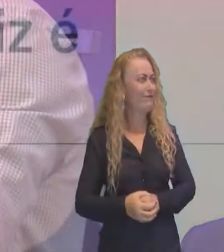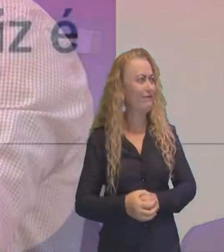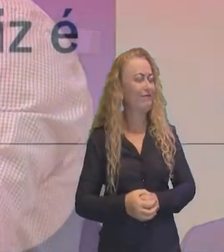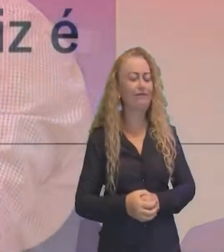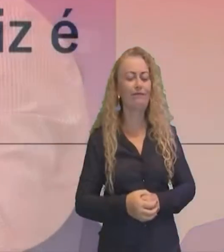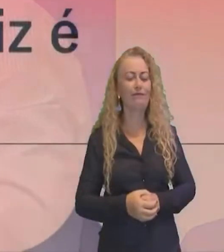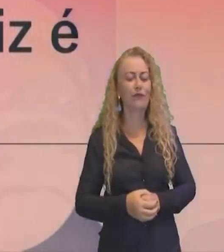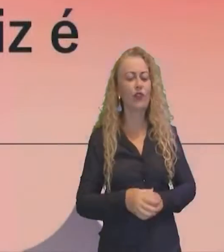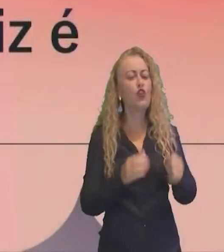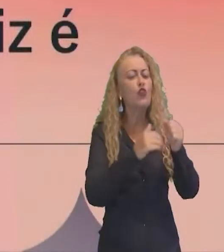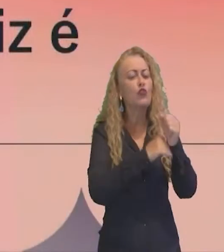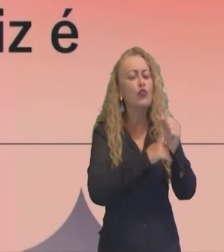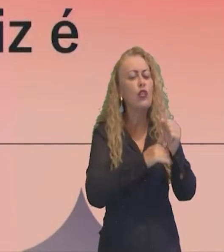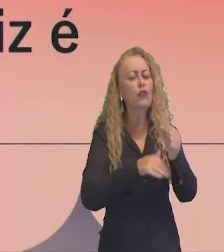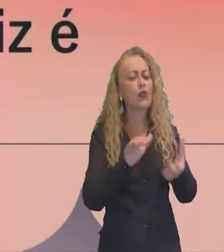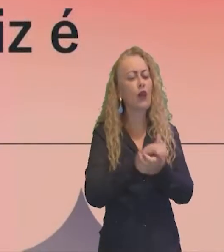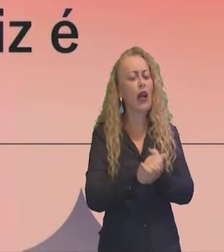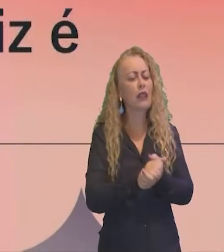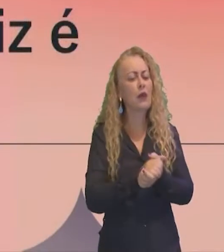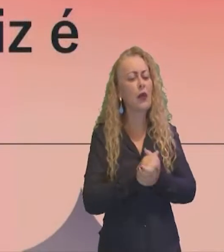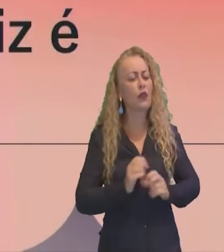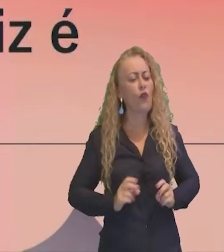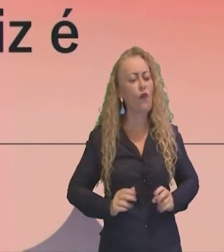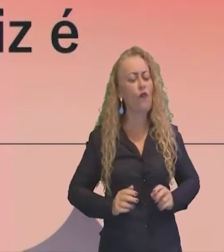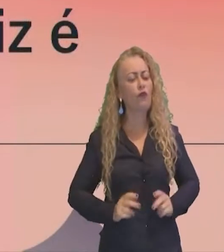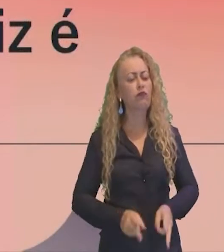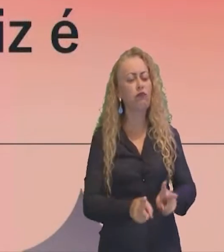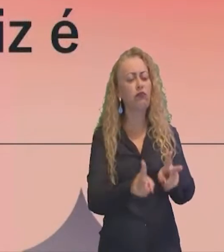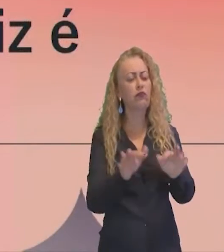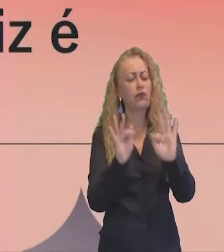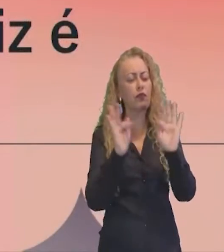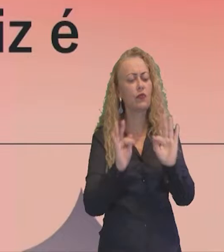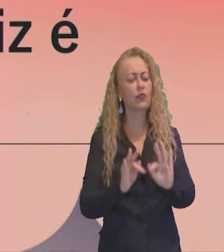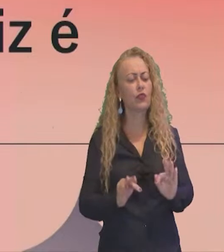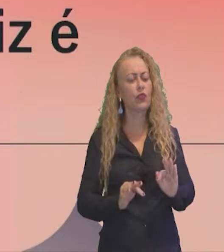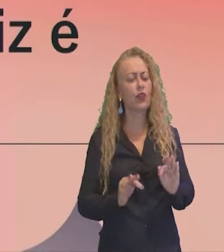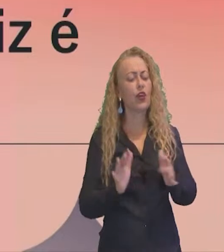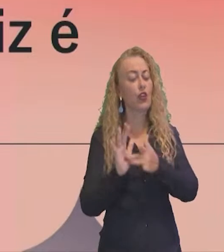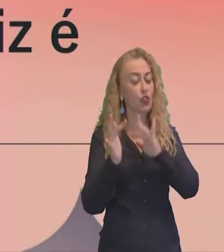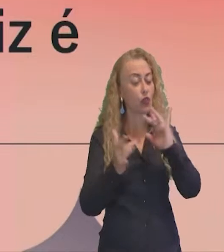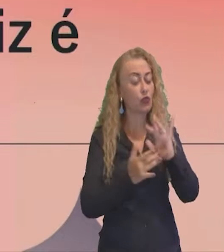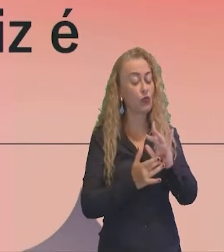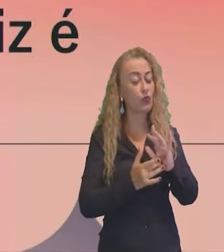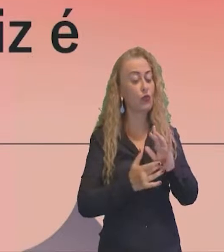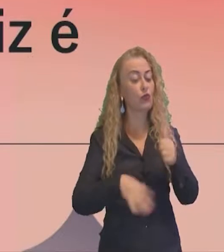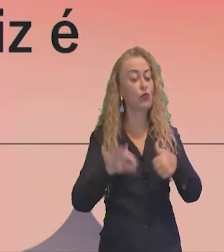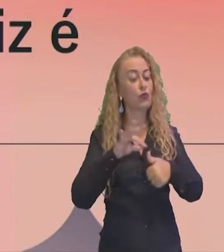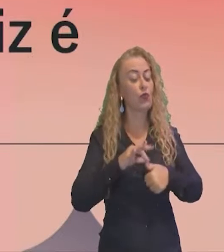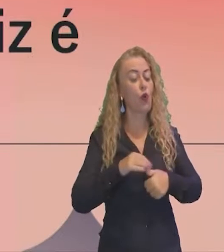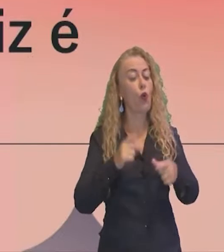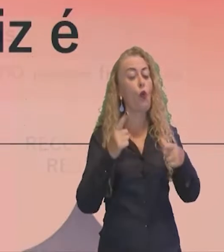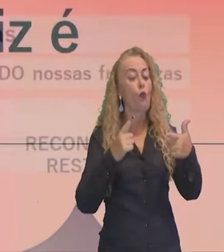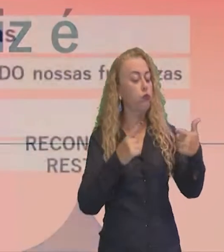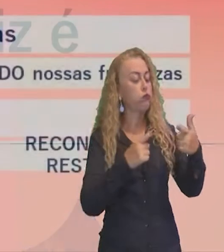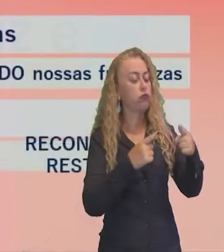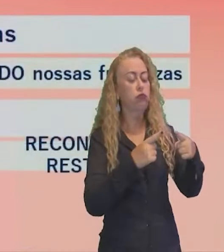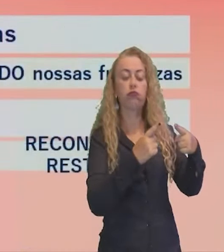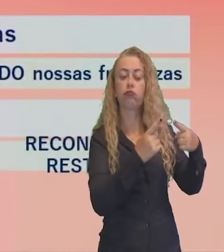segredo de um casamento duradouro e feliz é Jesus Cristo. Em primeiro